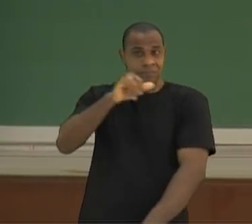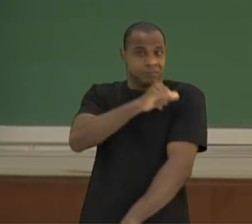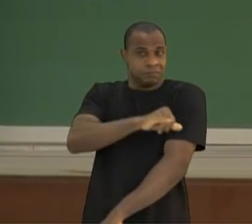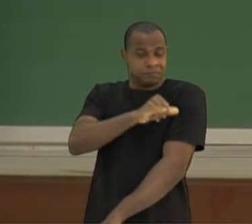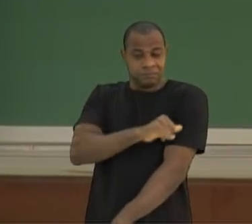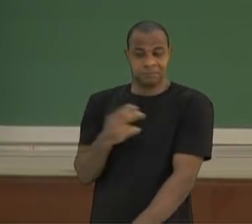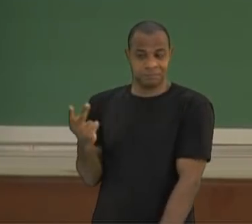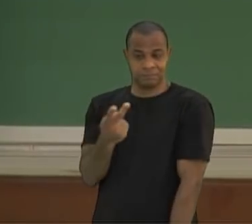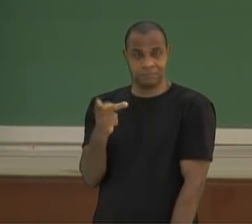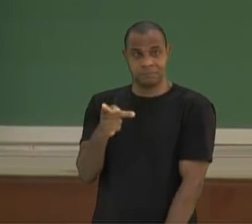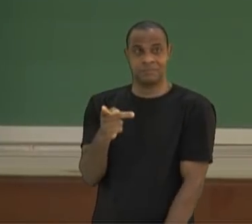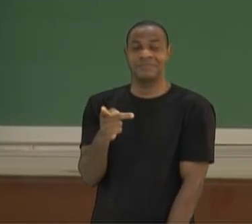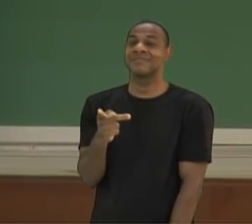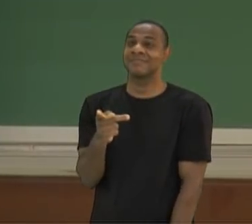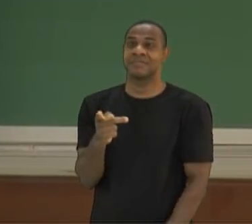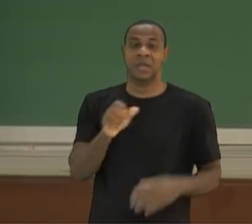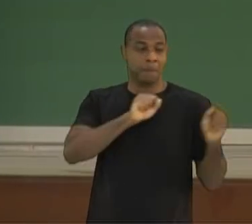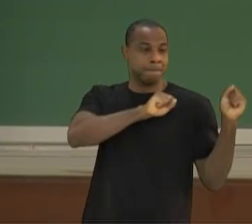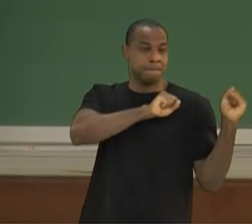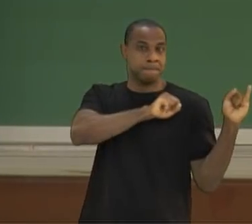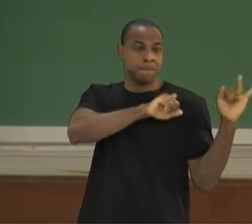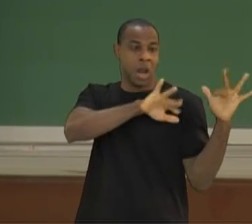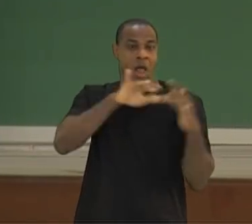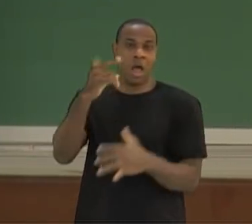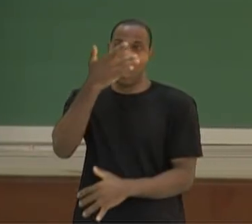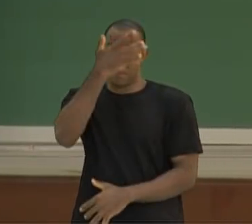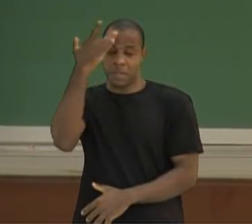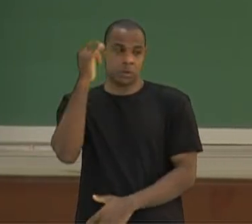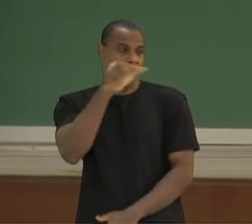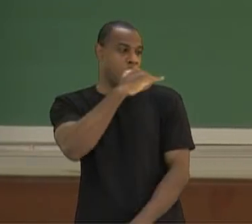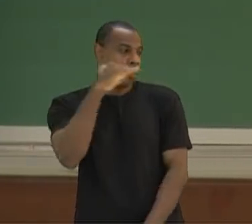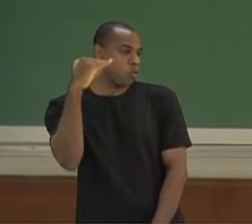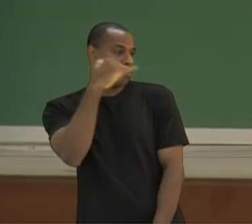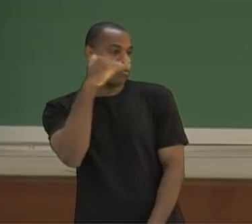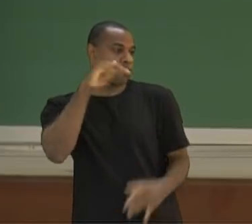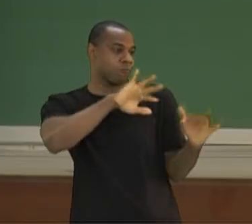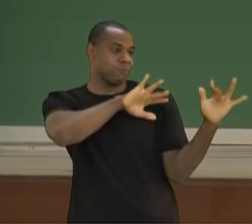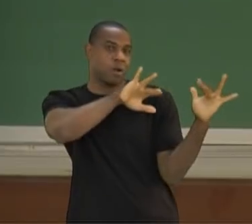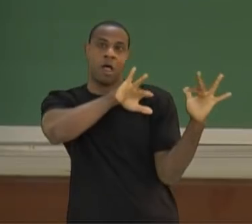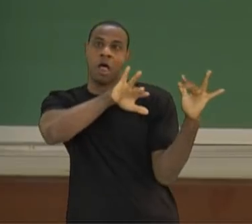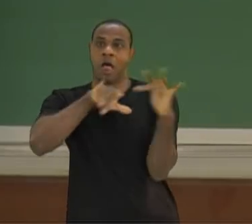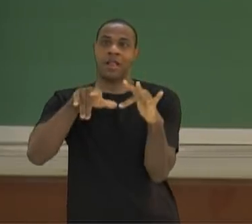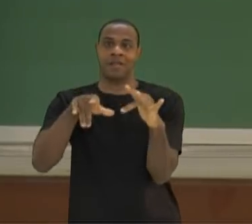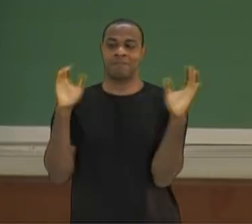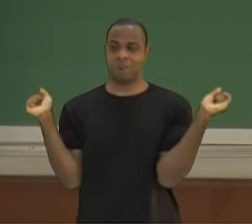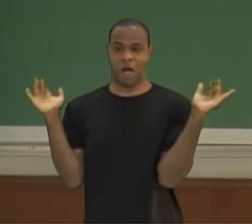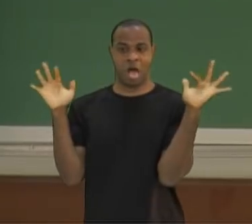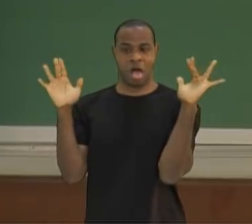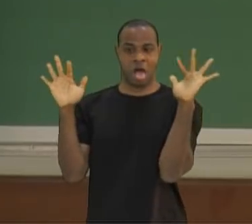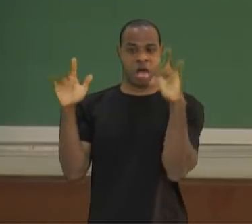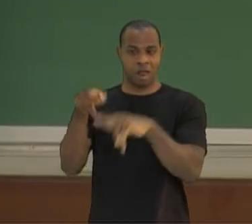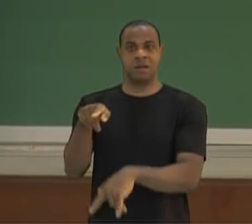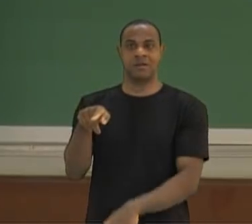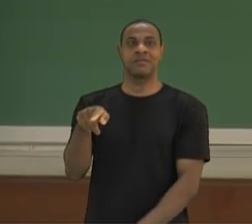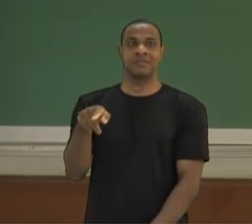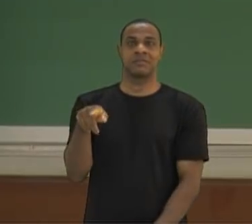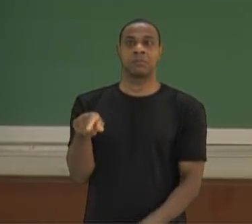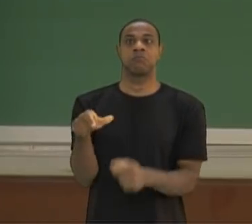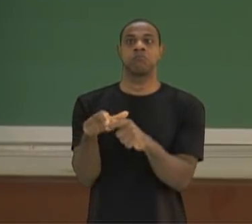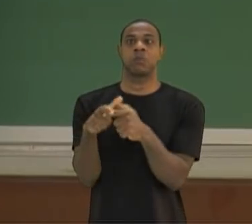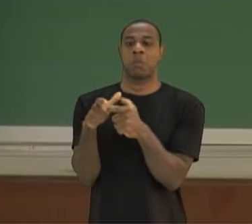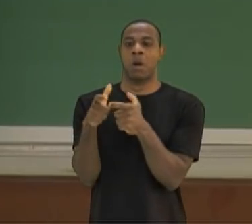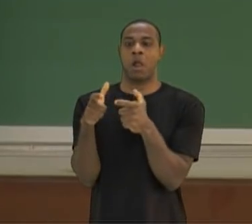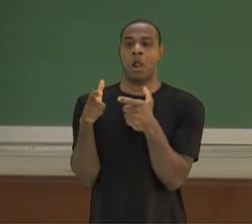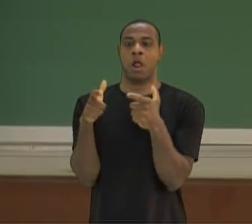Janeiro atraíram população. Então, a gente vai ter o quê? Uma quantidade cada vez maior de